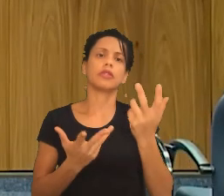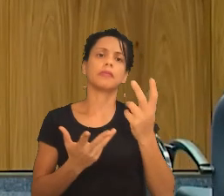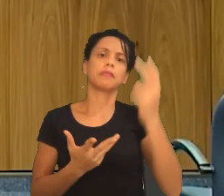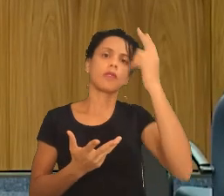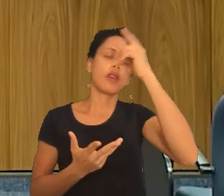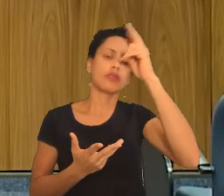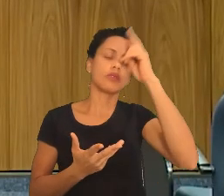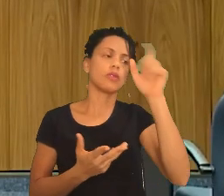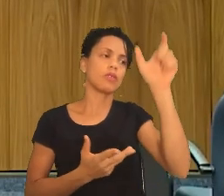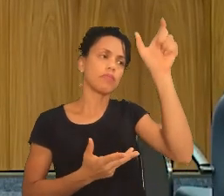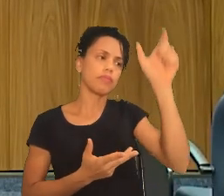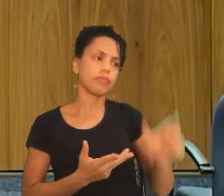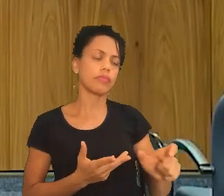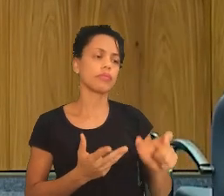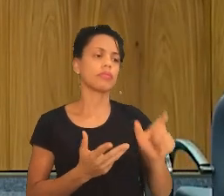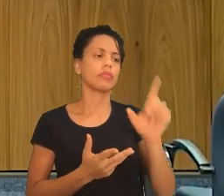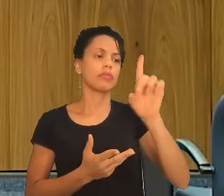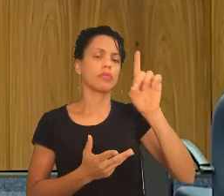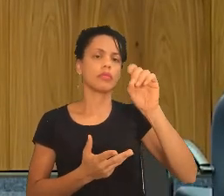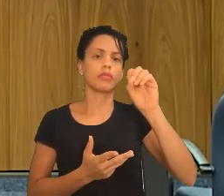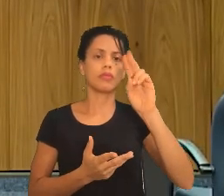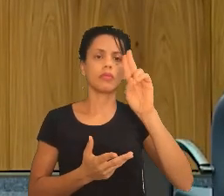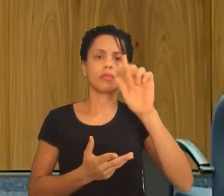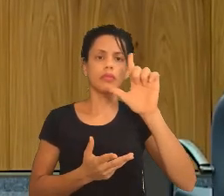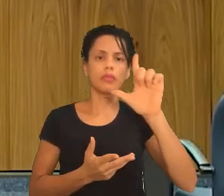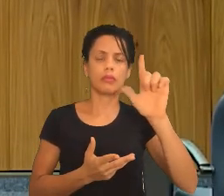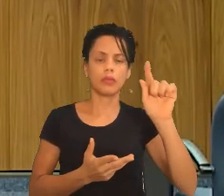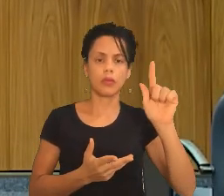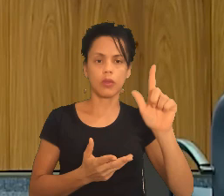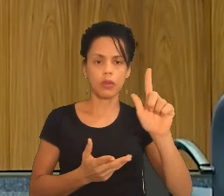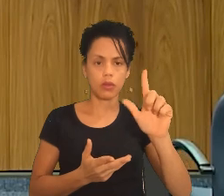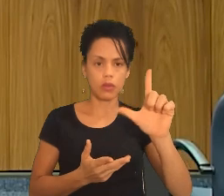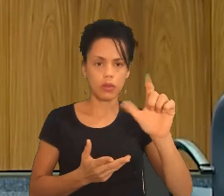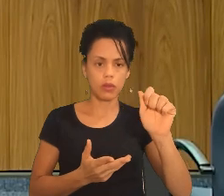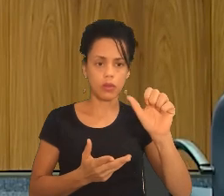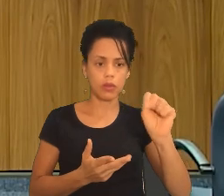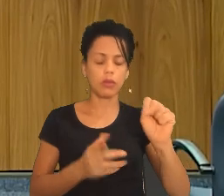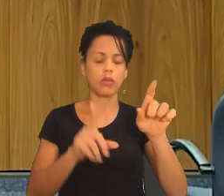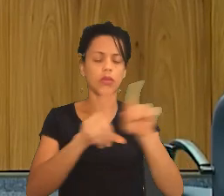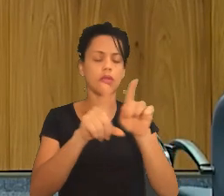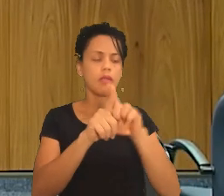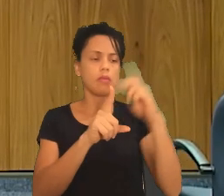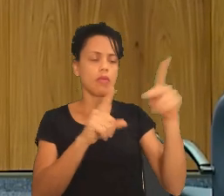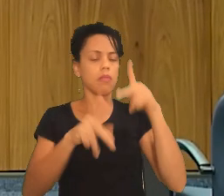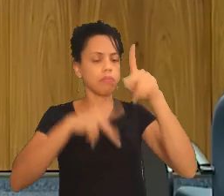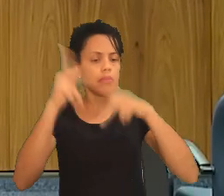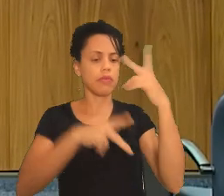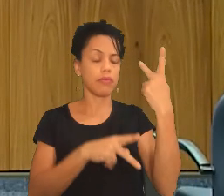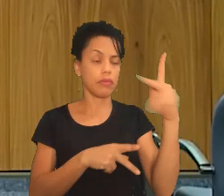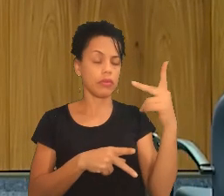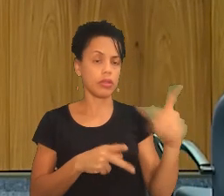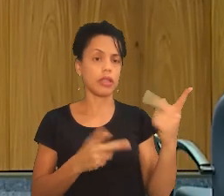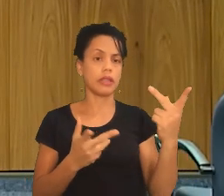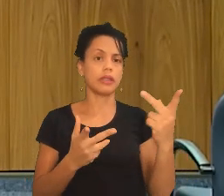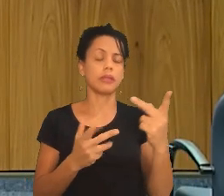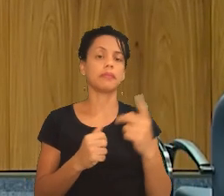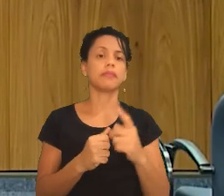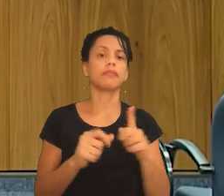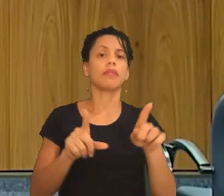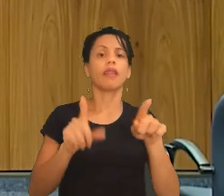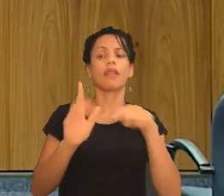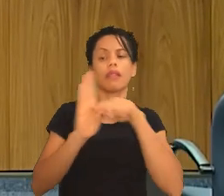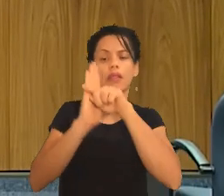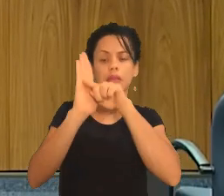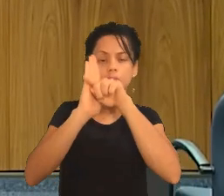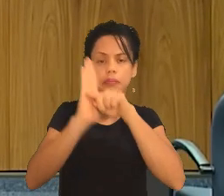do povo dele. Também cumprimento os colegas, Júlio e a nossa